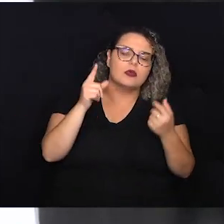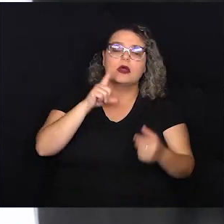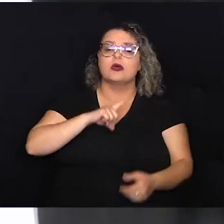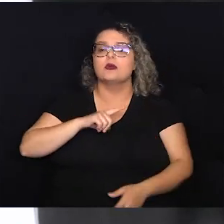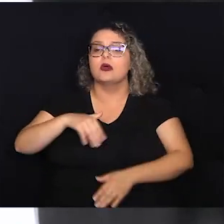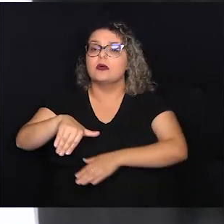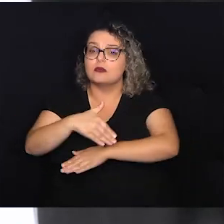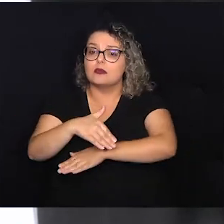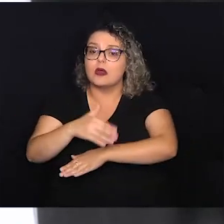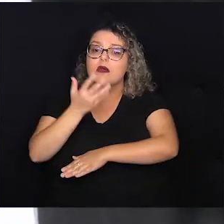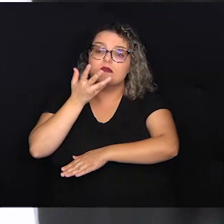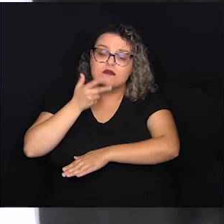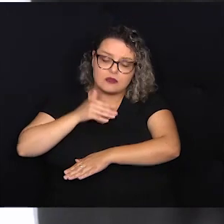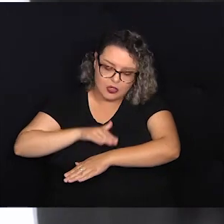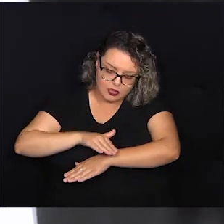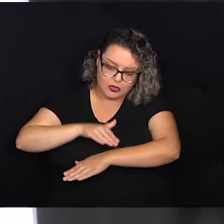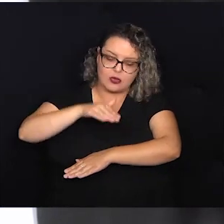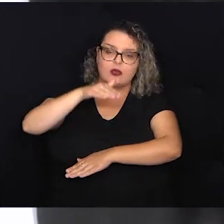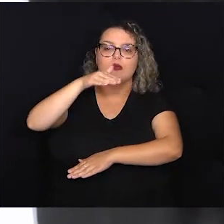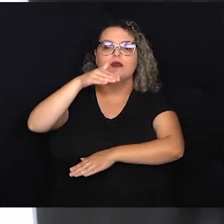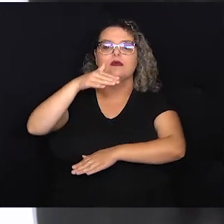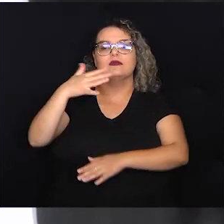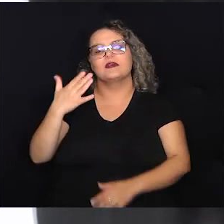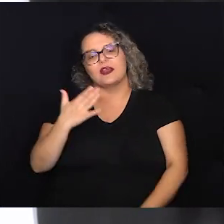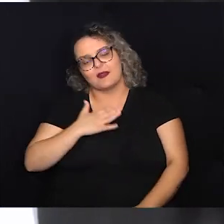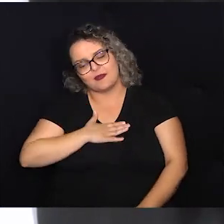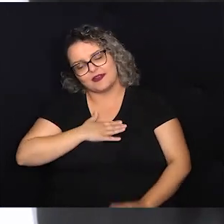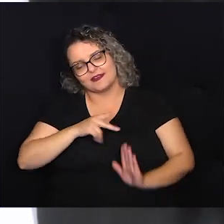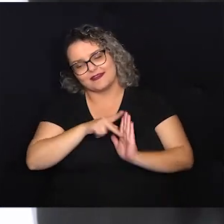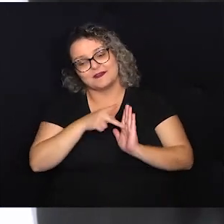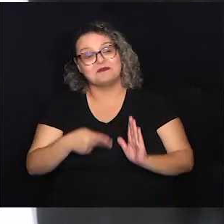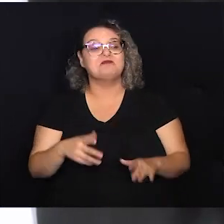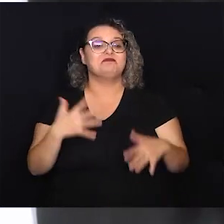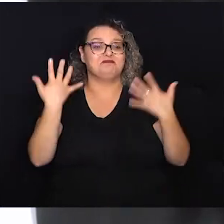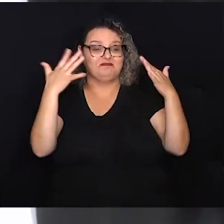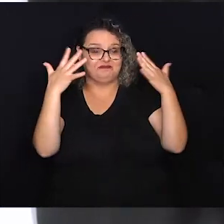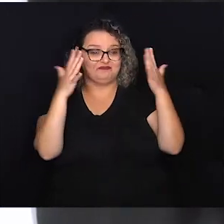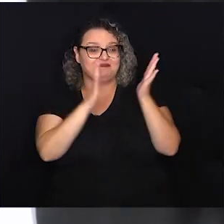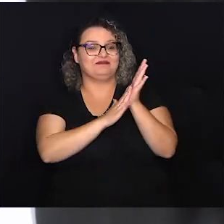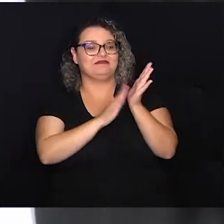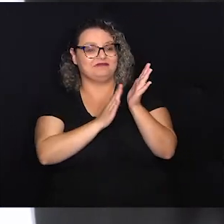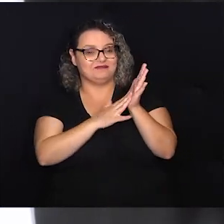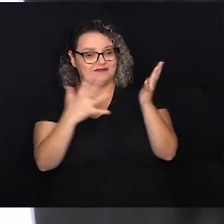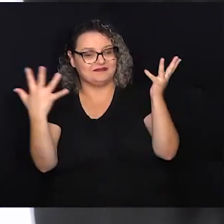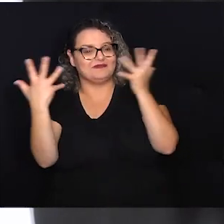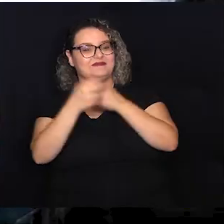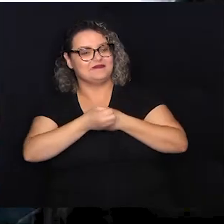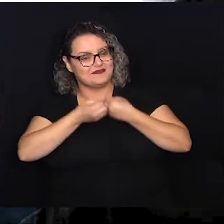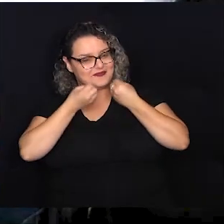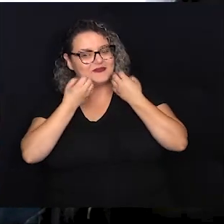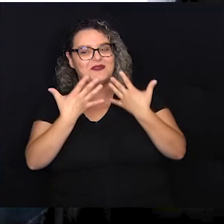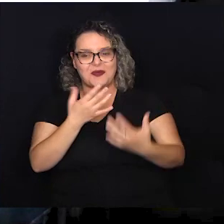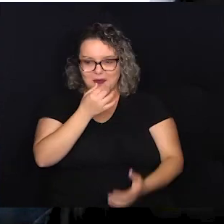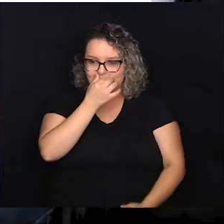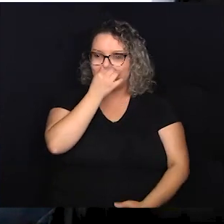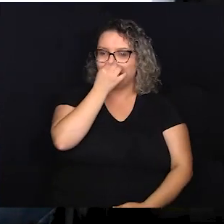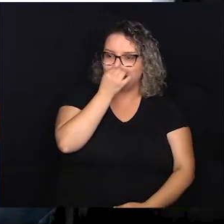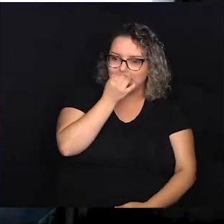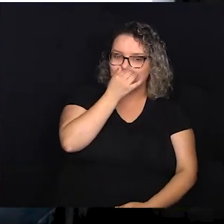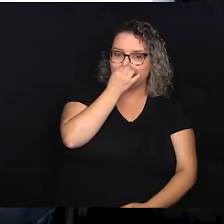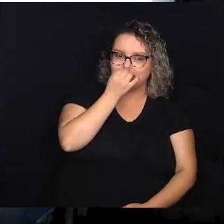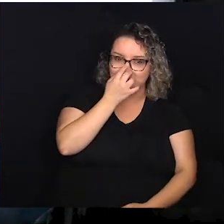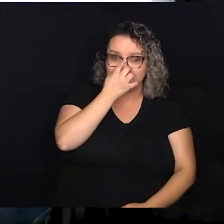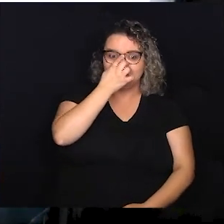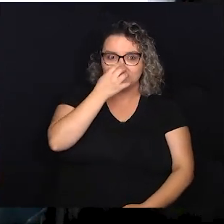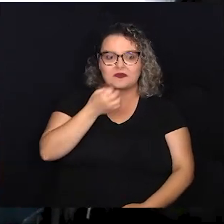aquele encanto que tinha, a rua em que fui criança, a rua que foi tão minha. Oh,